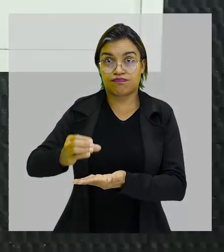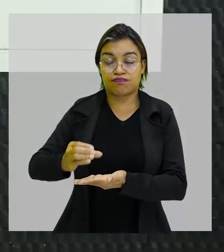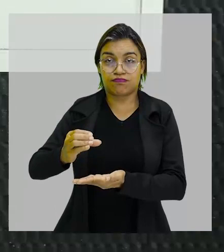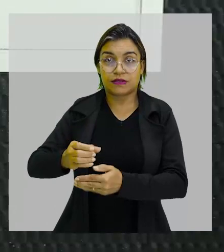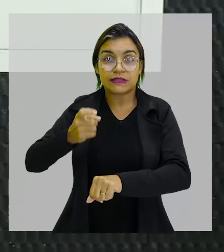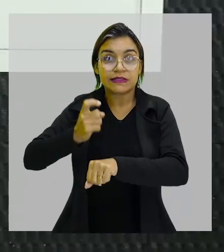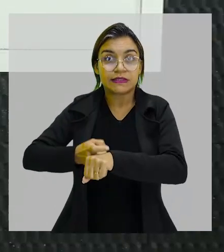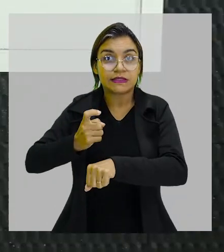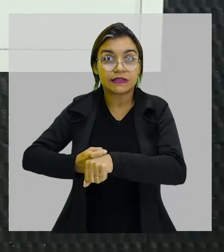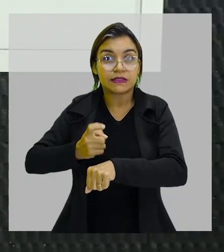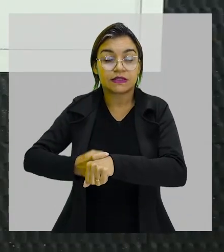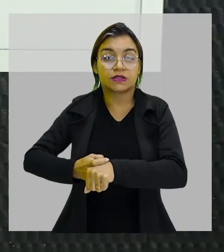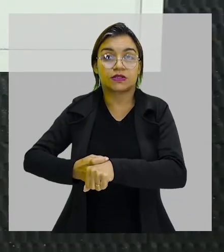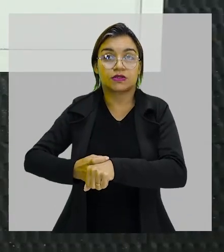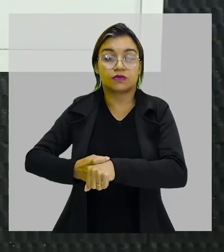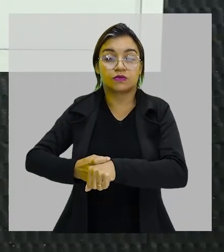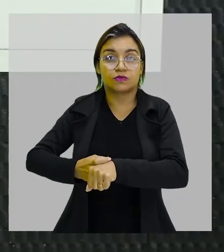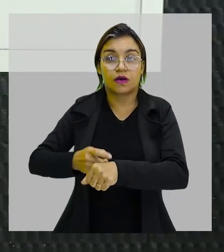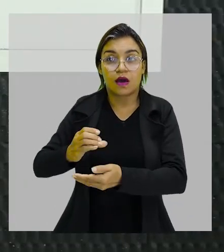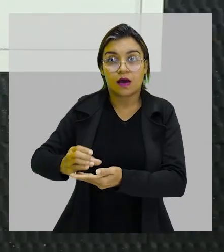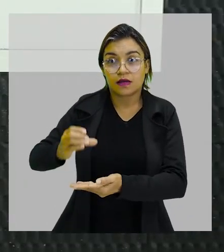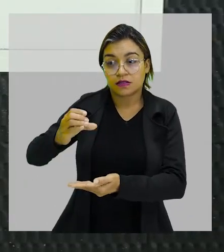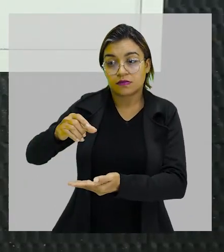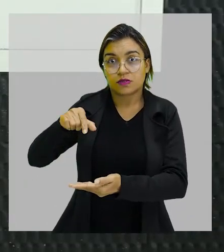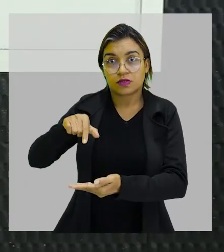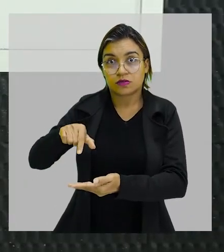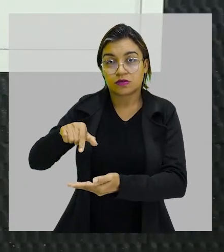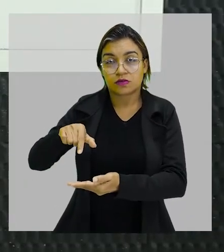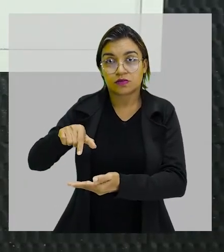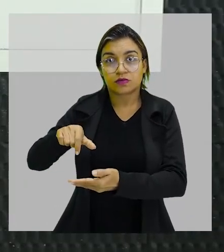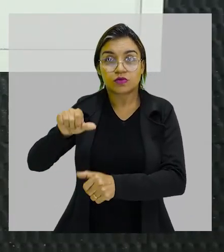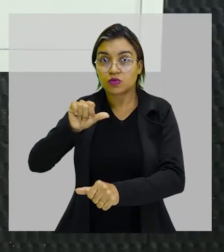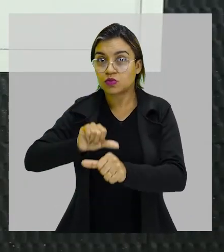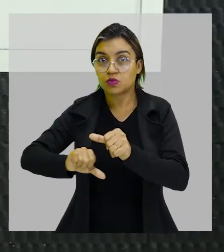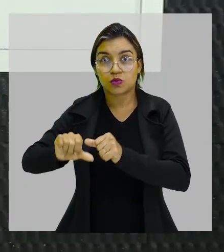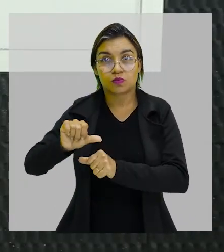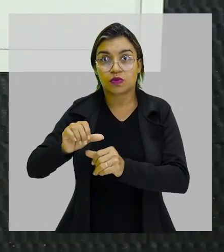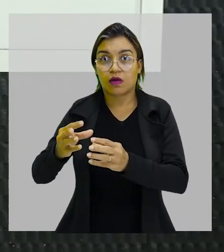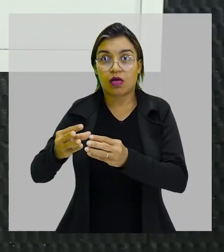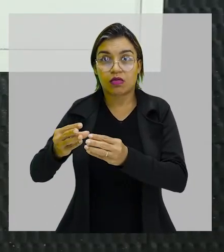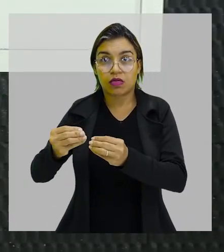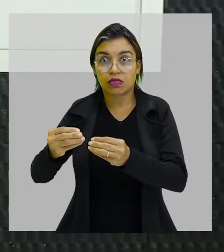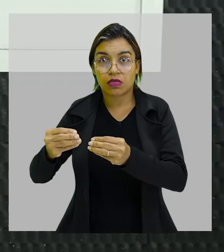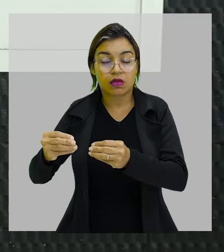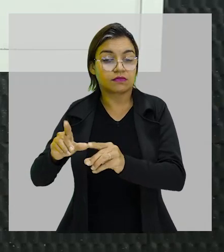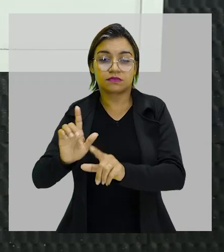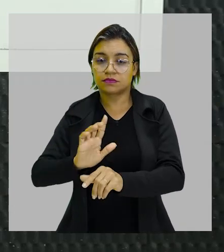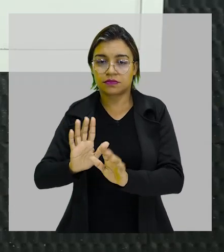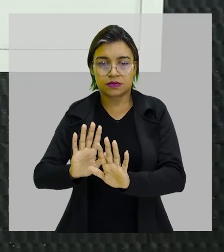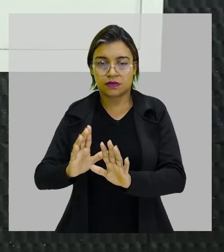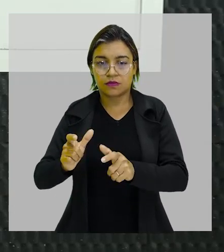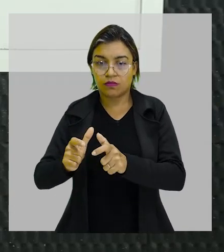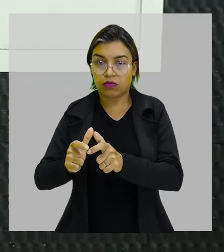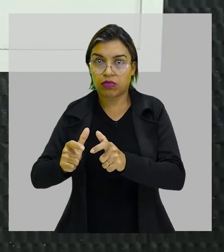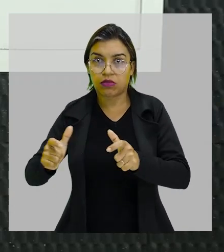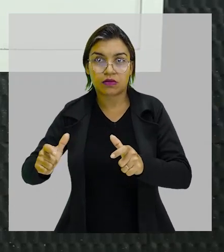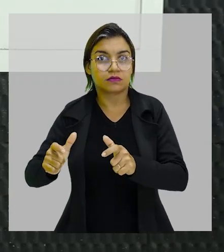falando que o recipiente ele não sofre dilatação, certo? Então é um